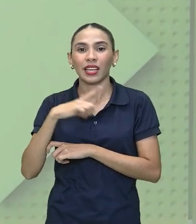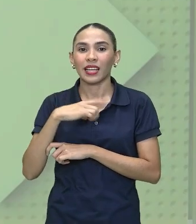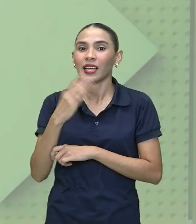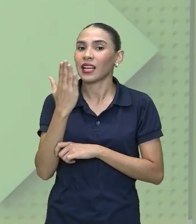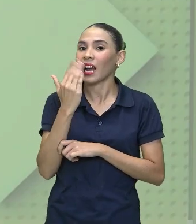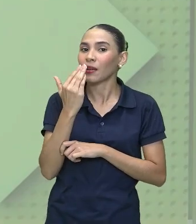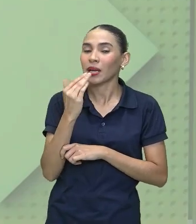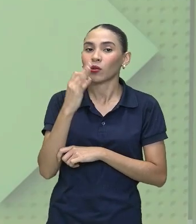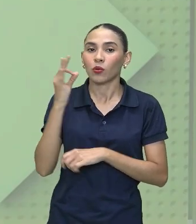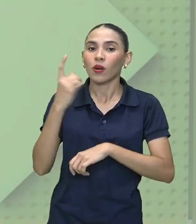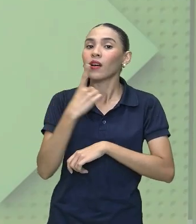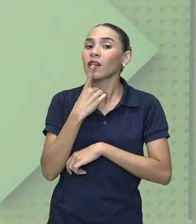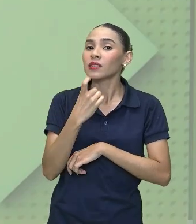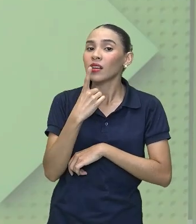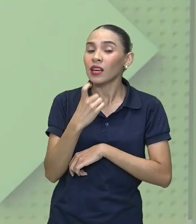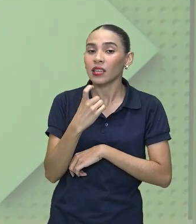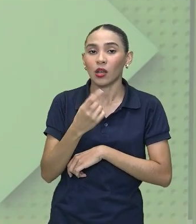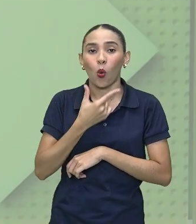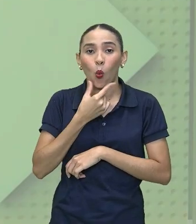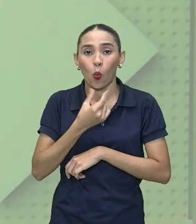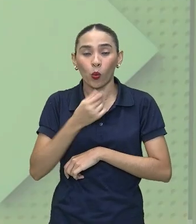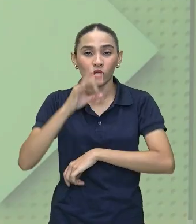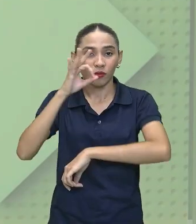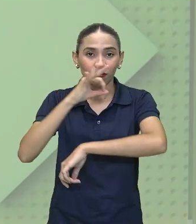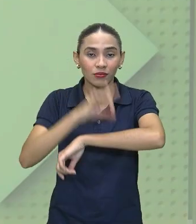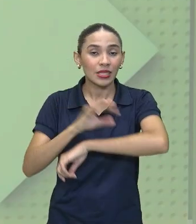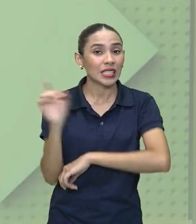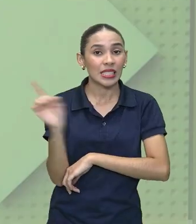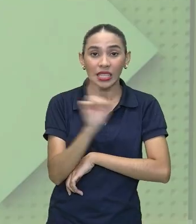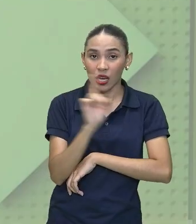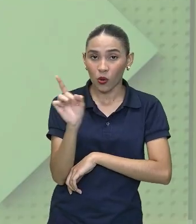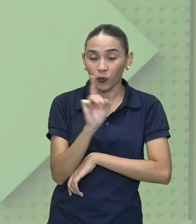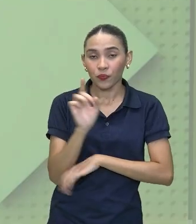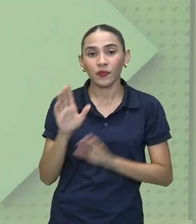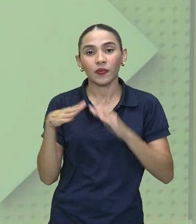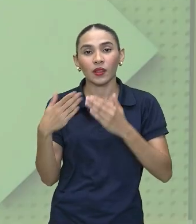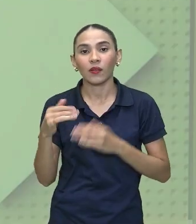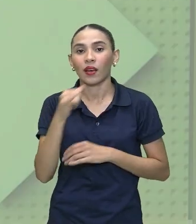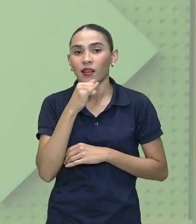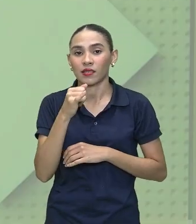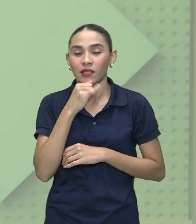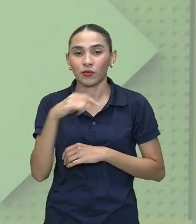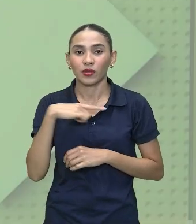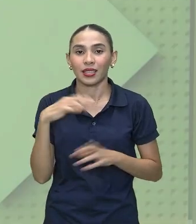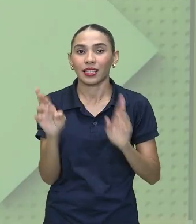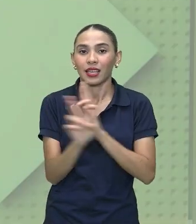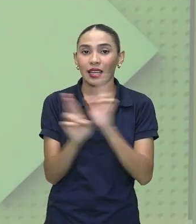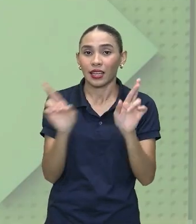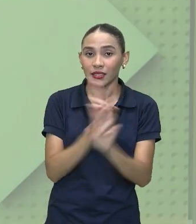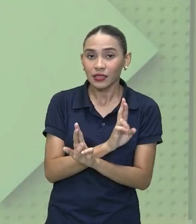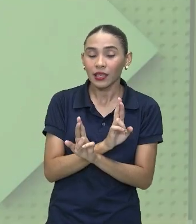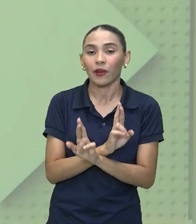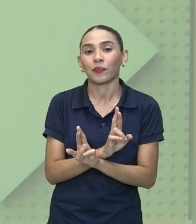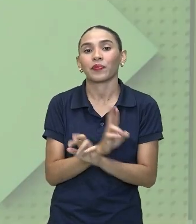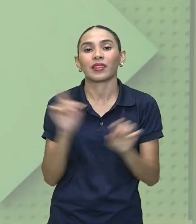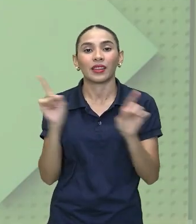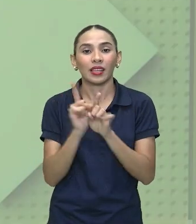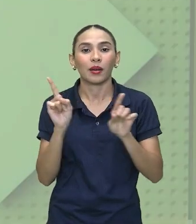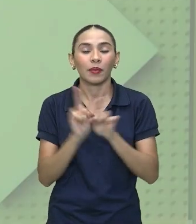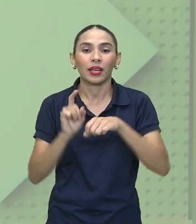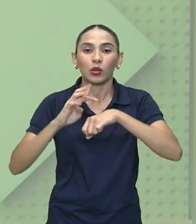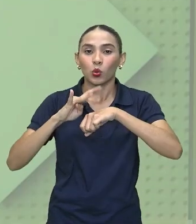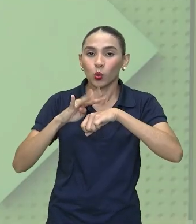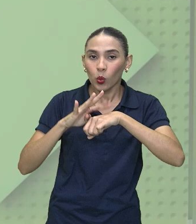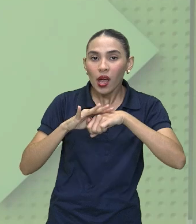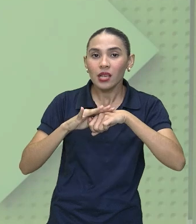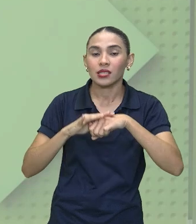de sangue, o macho não. Então, quando a gente tem essa relação, quando a gente tem essas